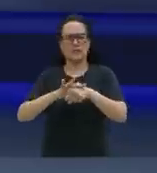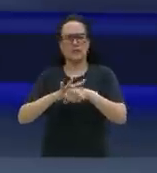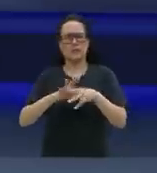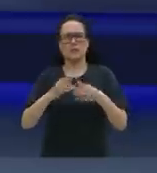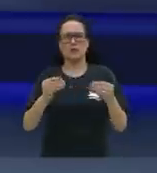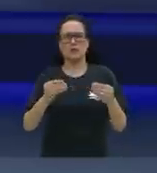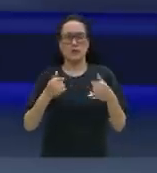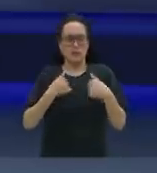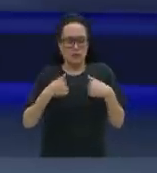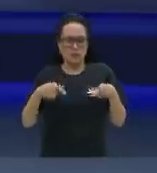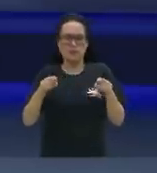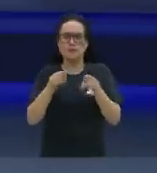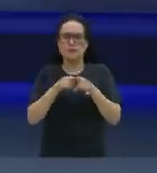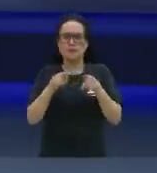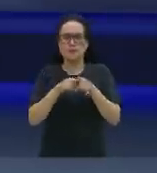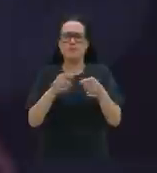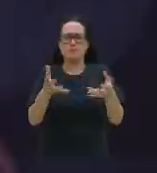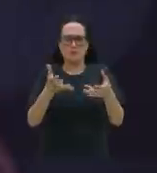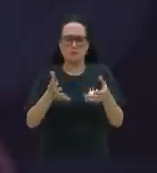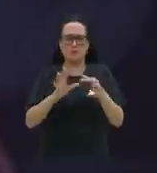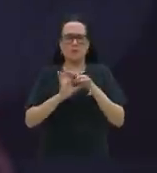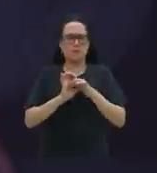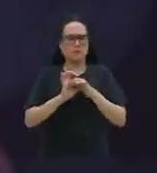Eu também quero ser libertado.